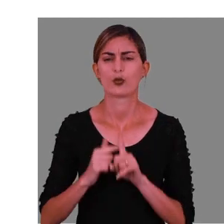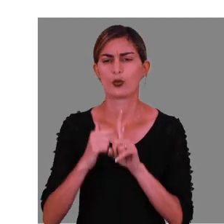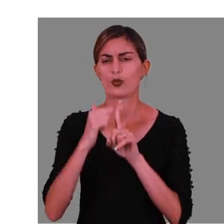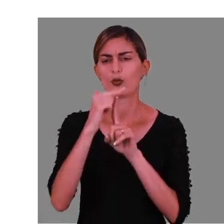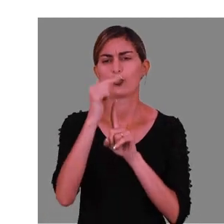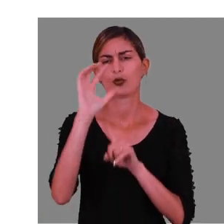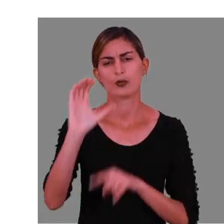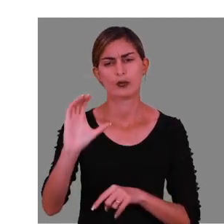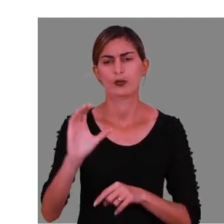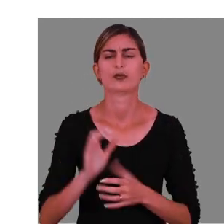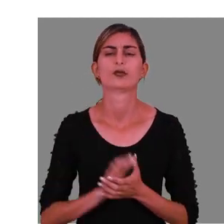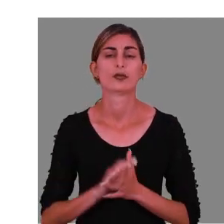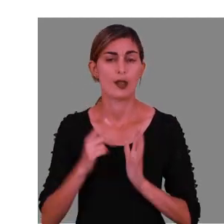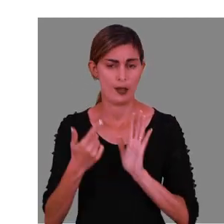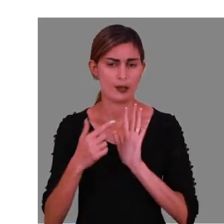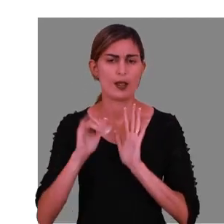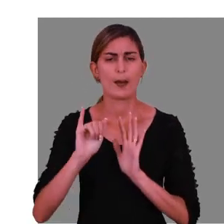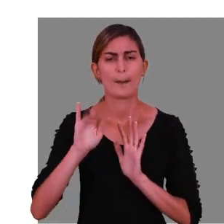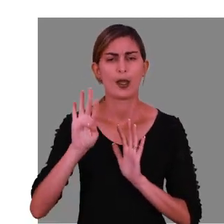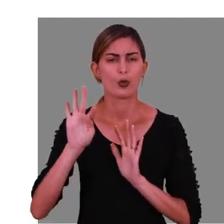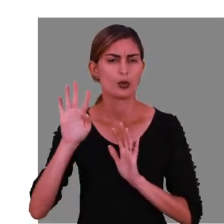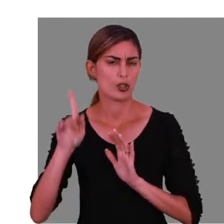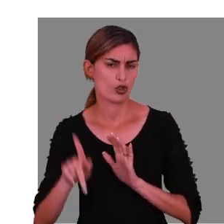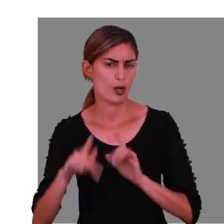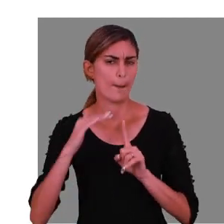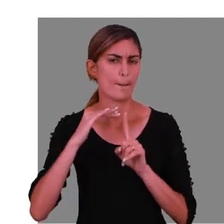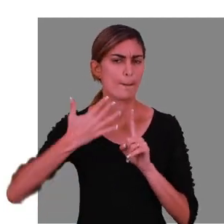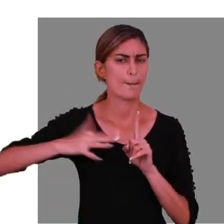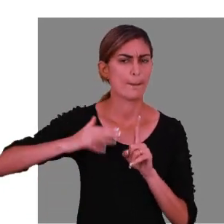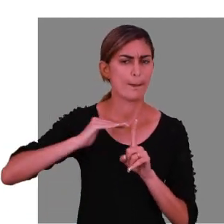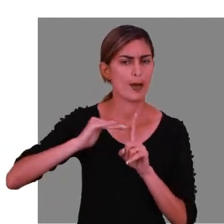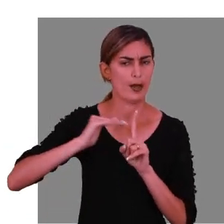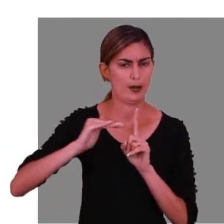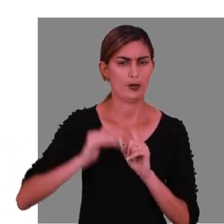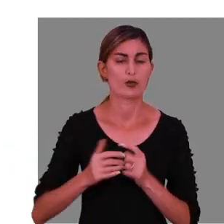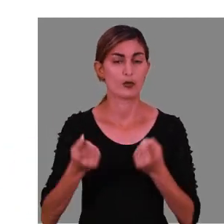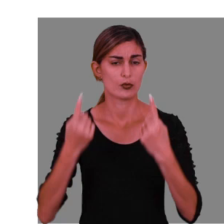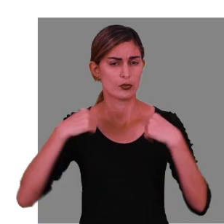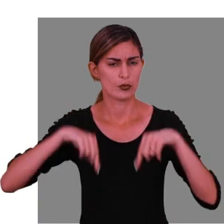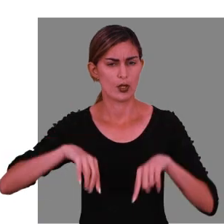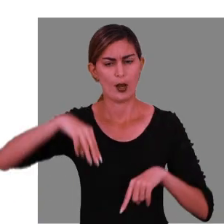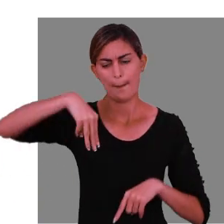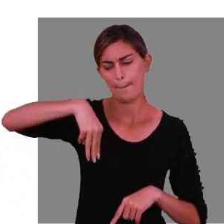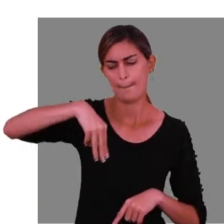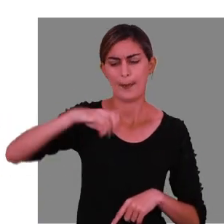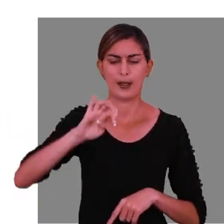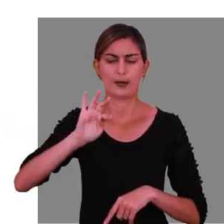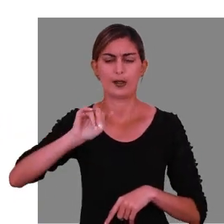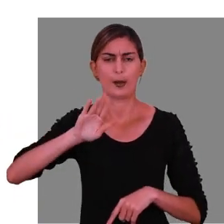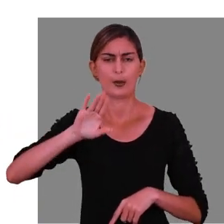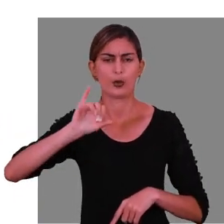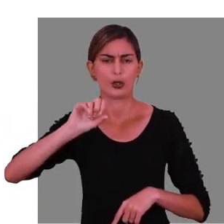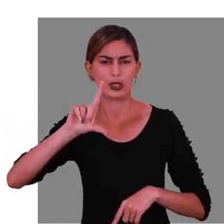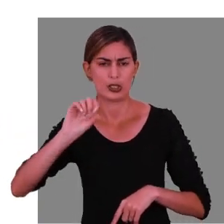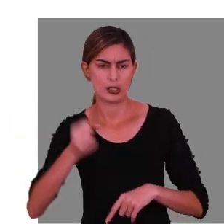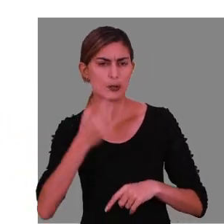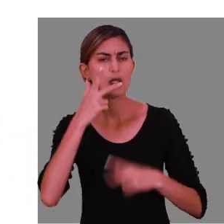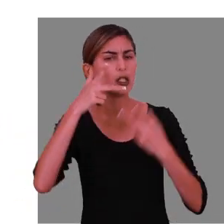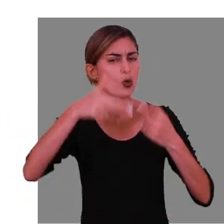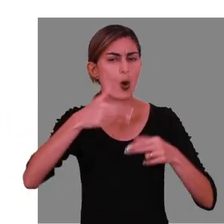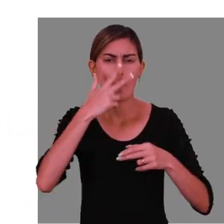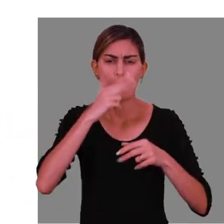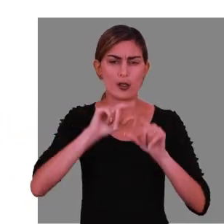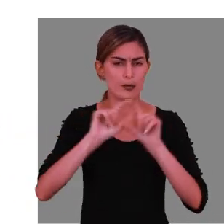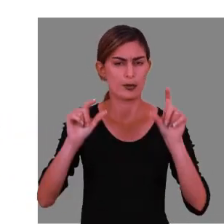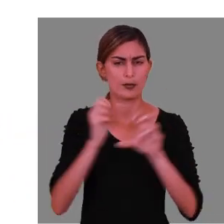25,18 graus Celsius. Esse é o meu IBUTG médio. Já para o metabolismo, segue o mesmo